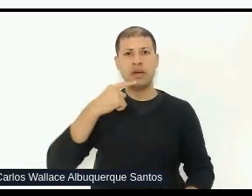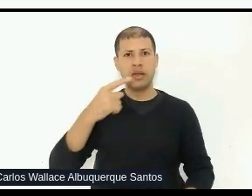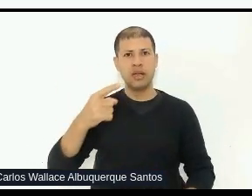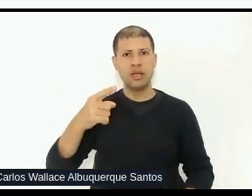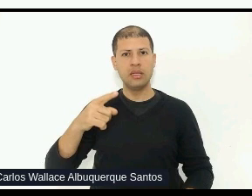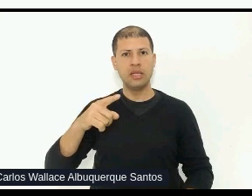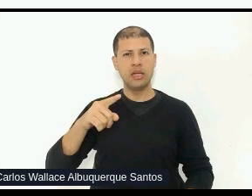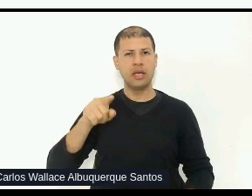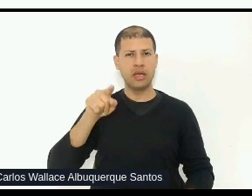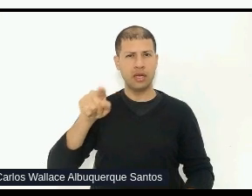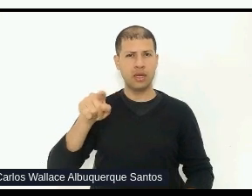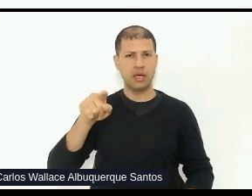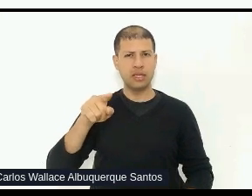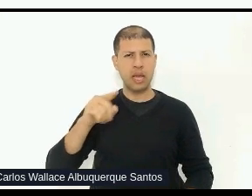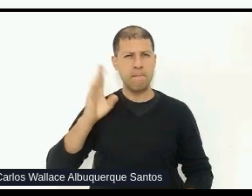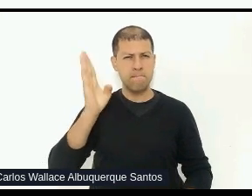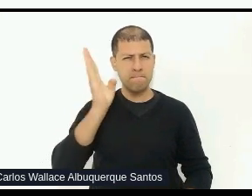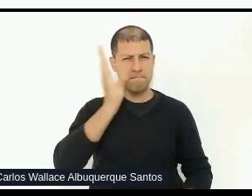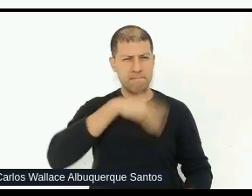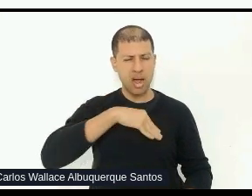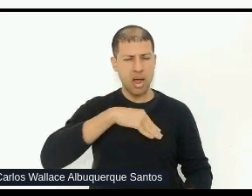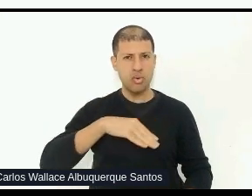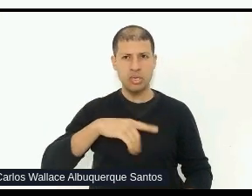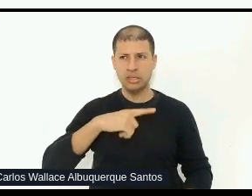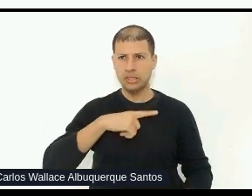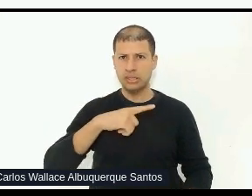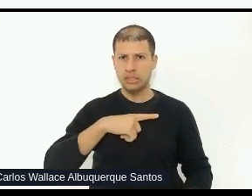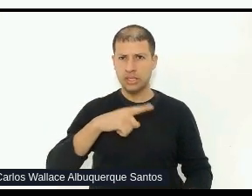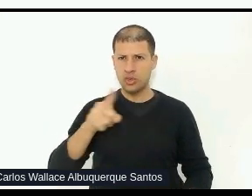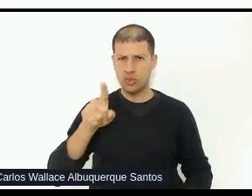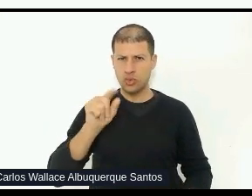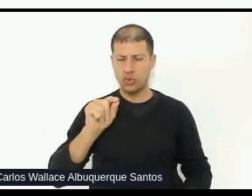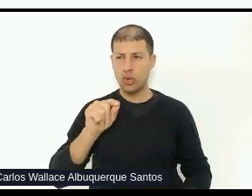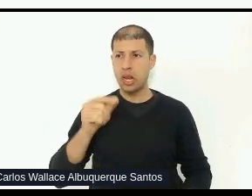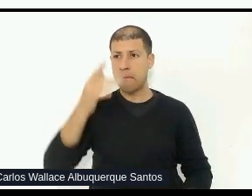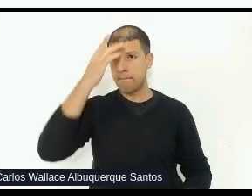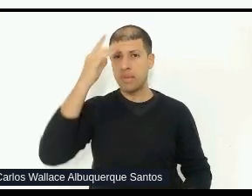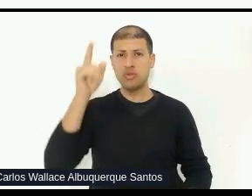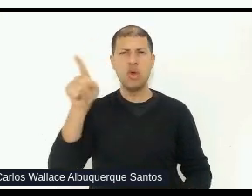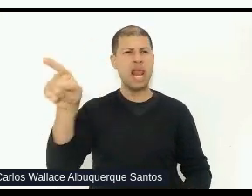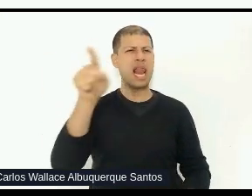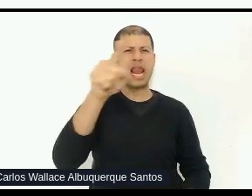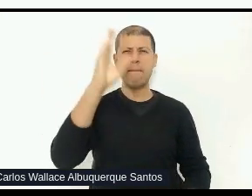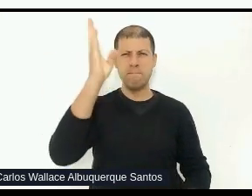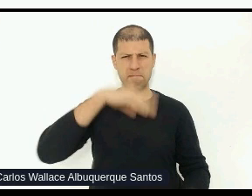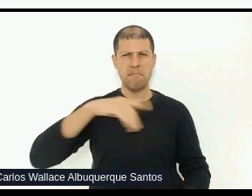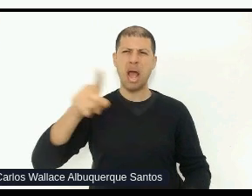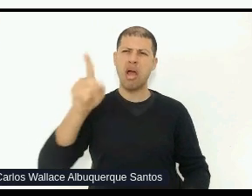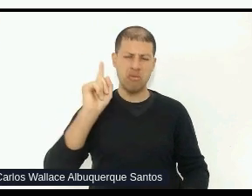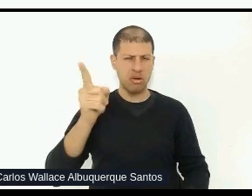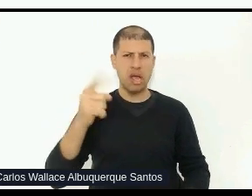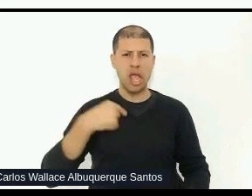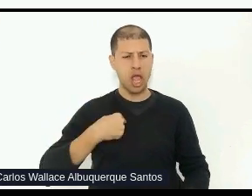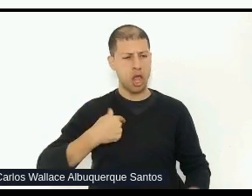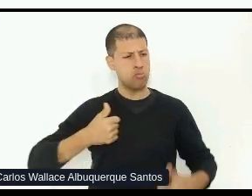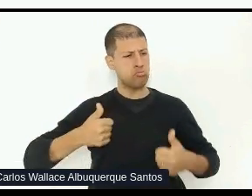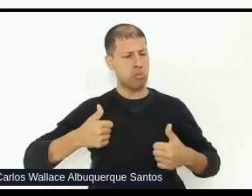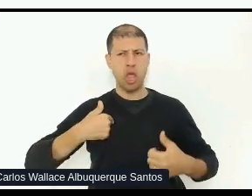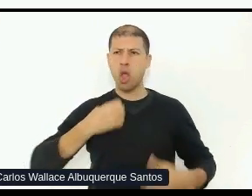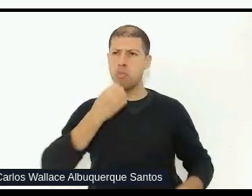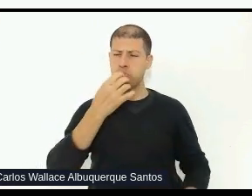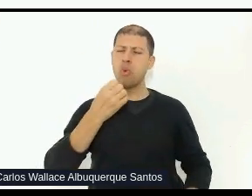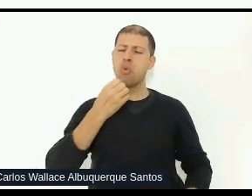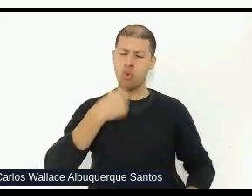mal ou a perversidade só encontra nos outros e eu é o que eu sou o detentor e aquela coisa